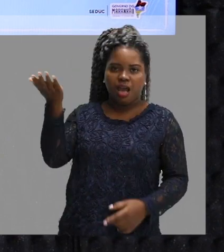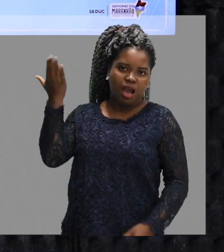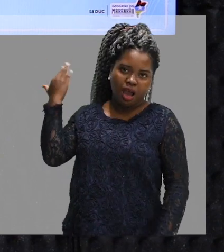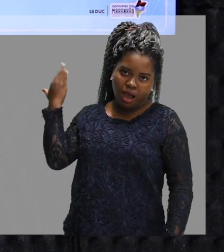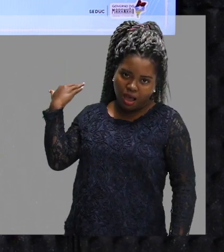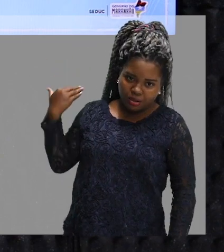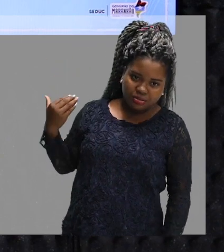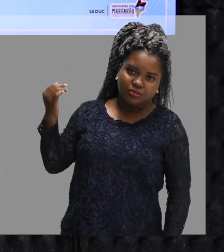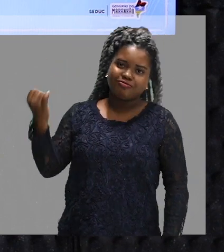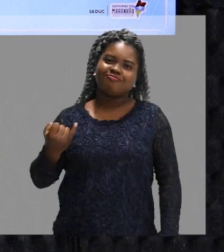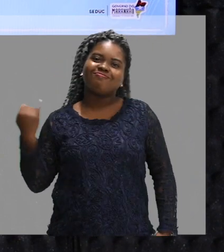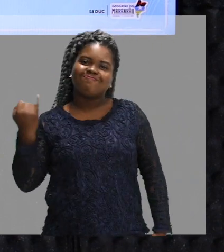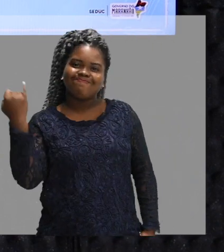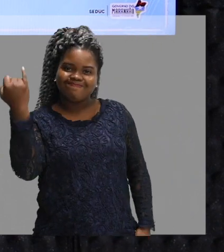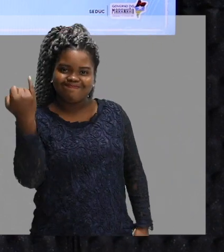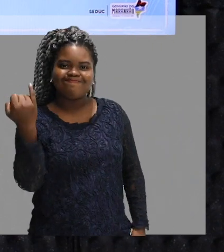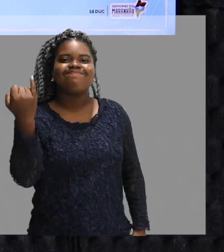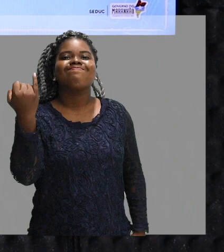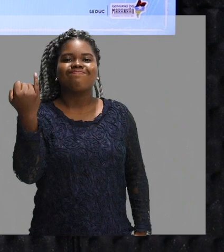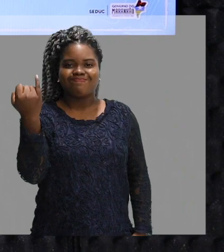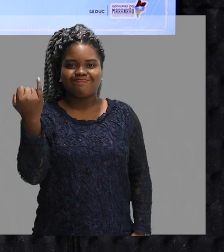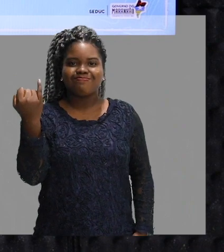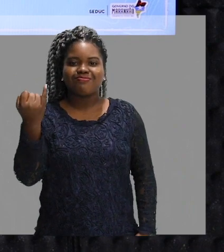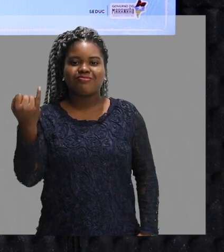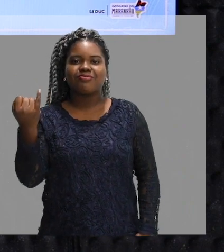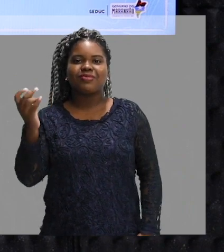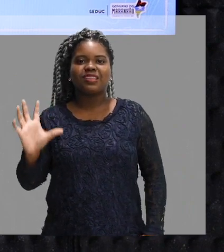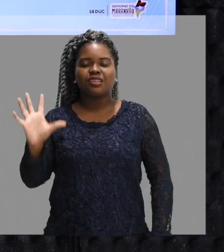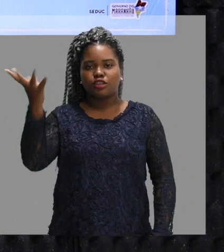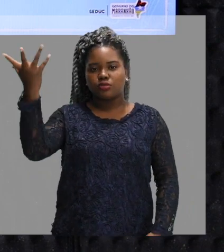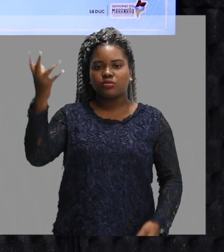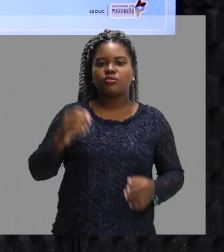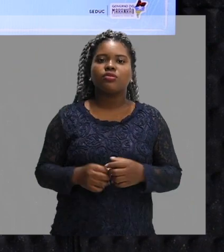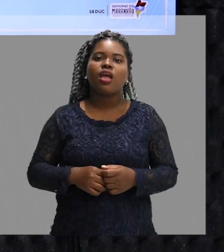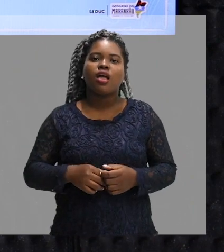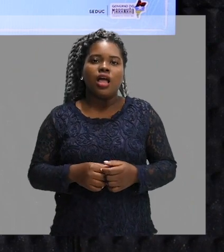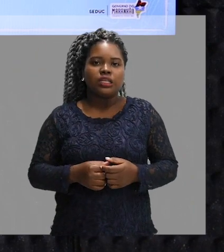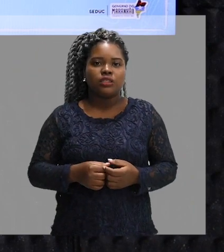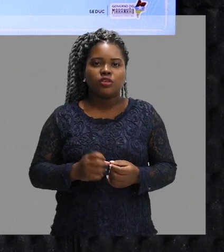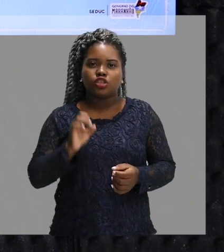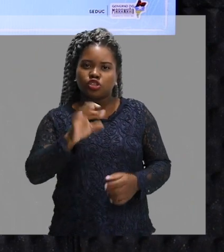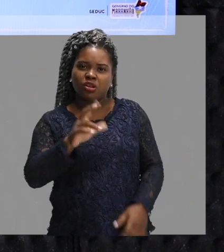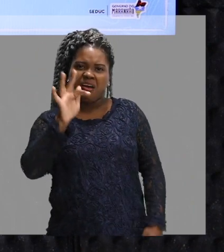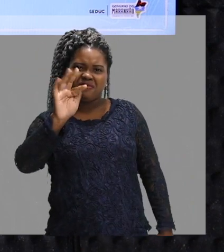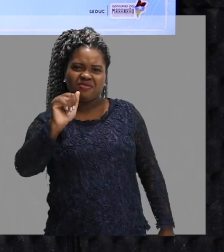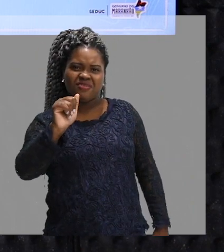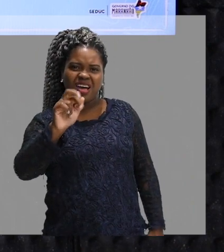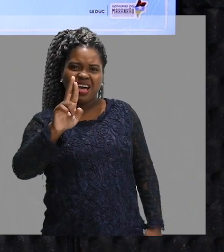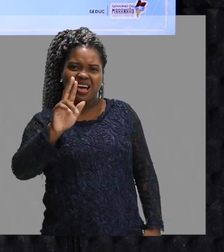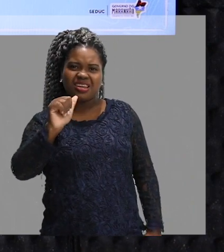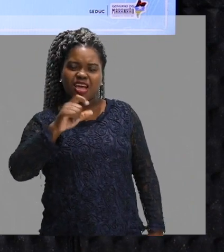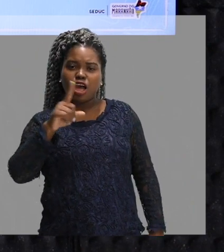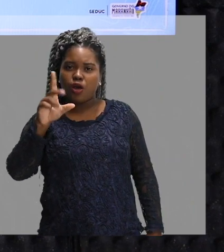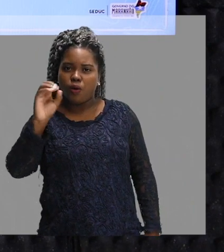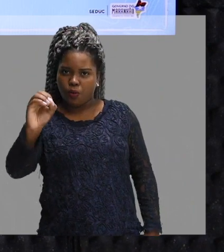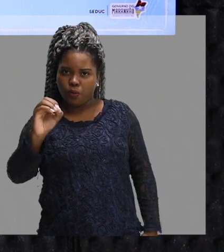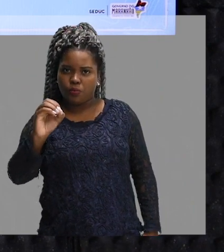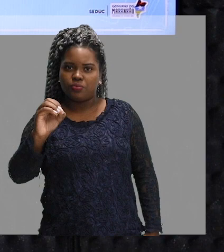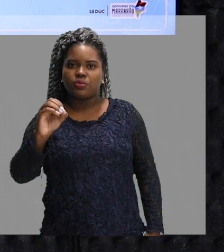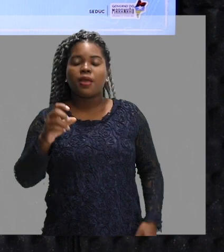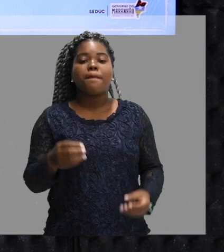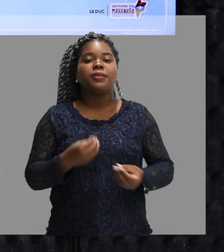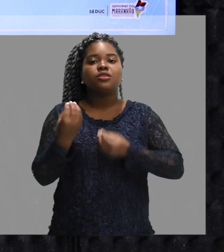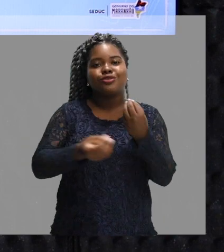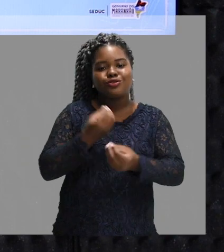das coisas mais importantes que existiam não era só como o faraó e a nobreza vivia, mas sim também como eles iam morrer